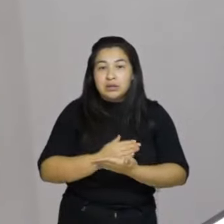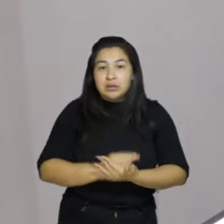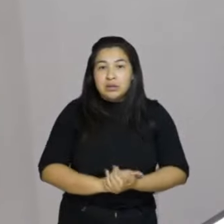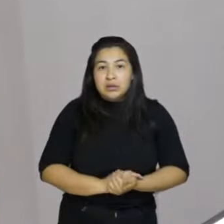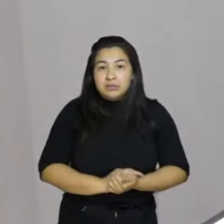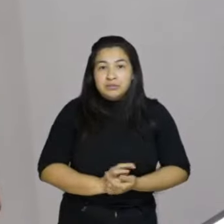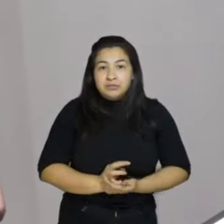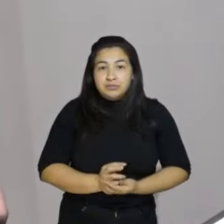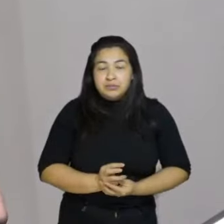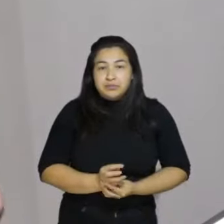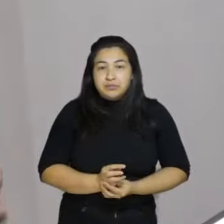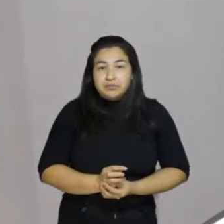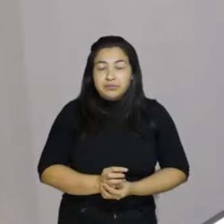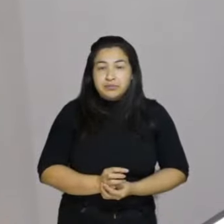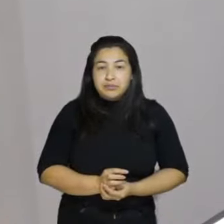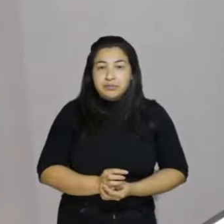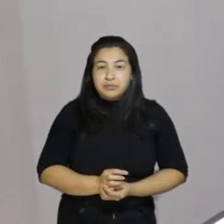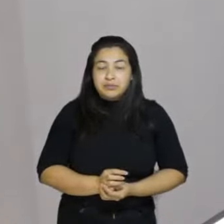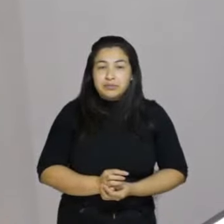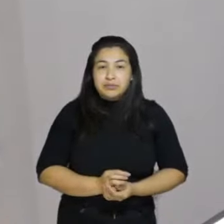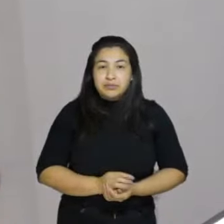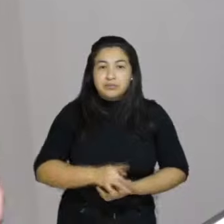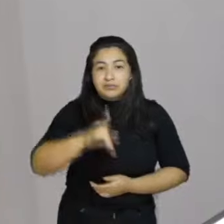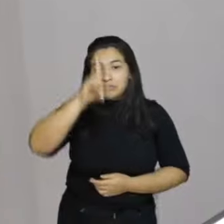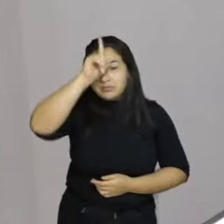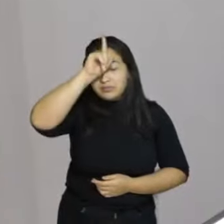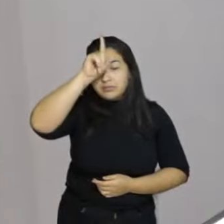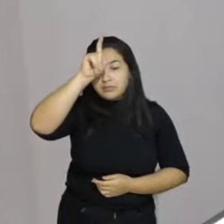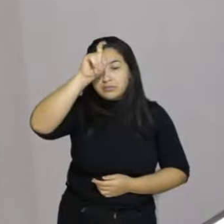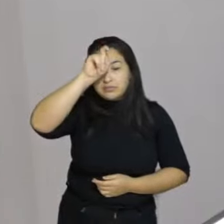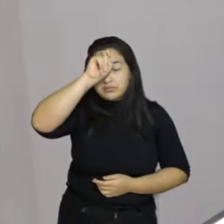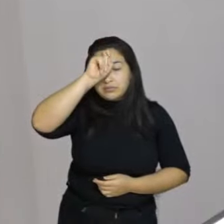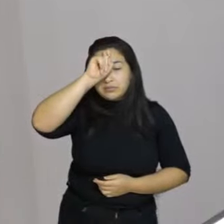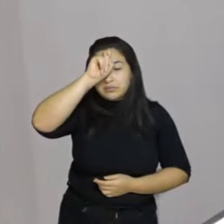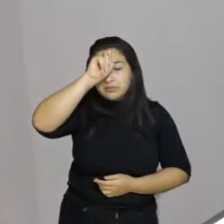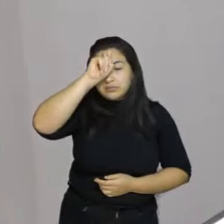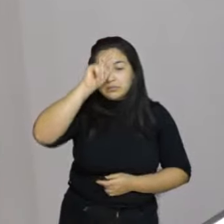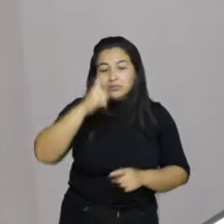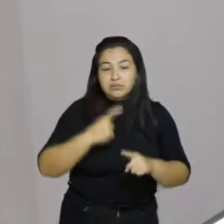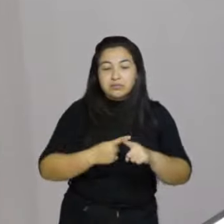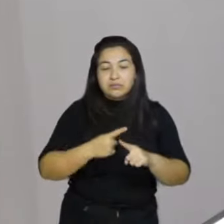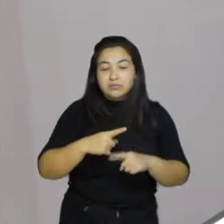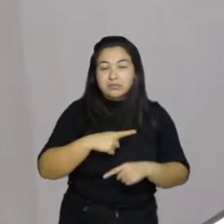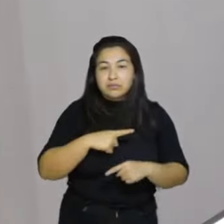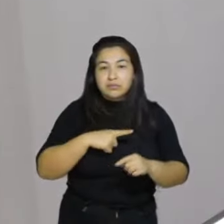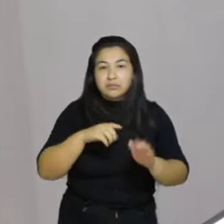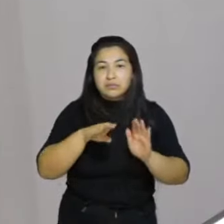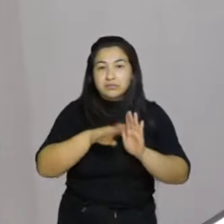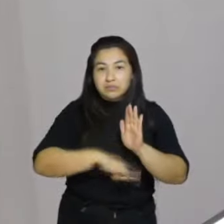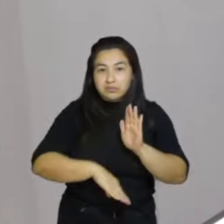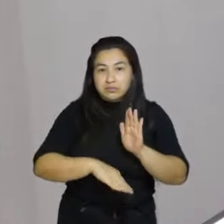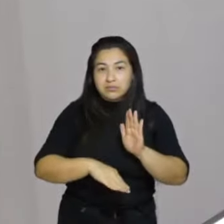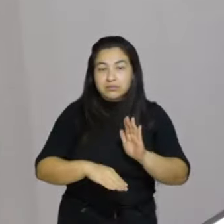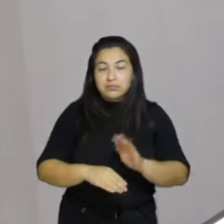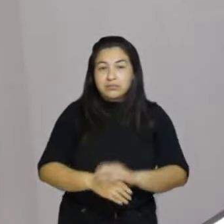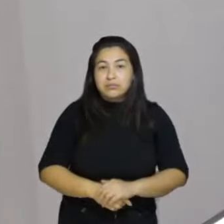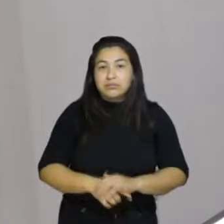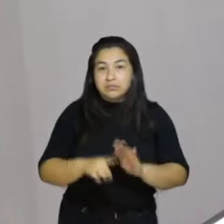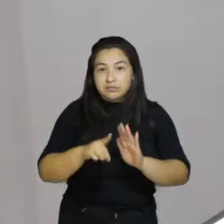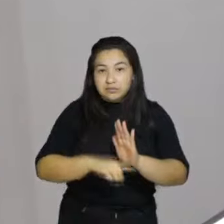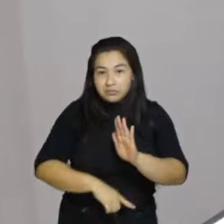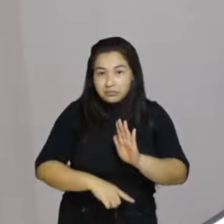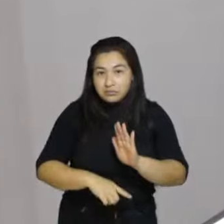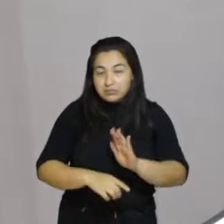eh a situação ali do hospital é sobre o déficit que pode gerar só o governo do